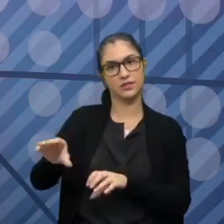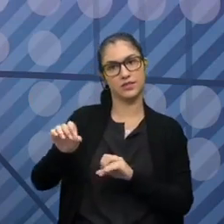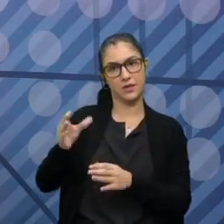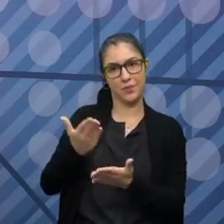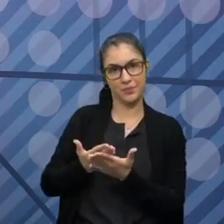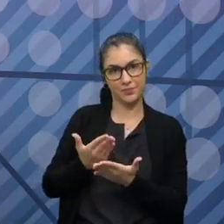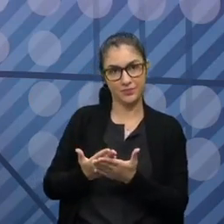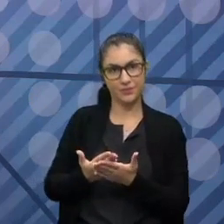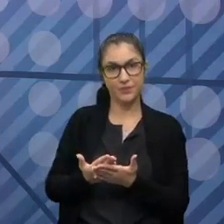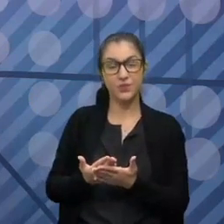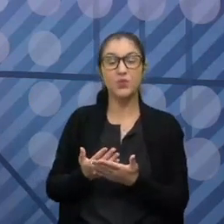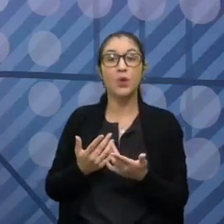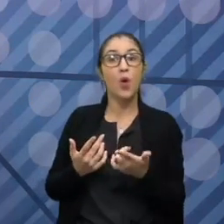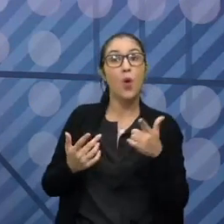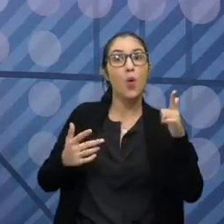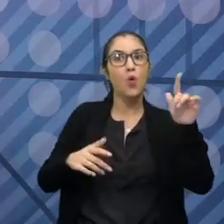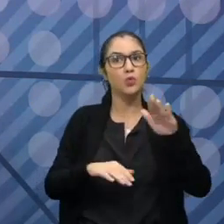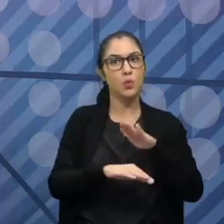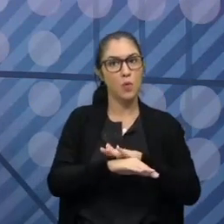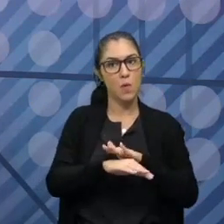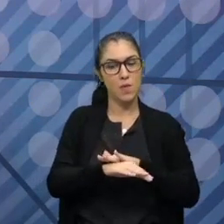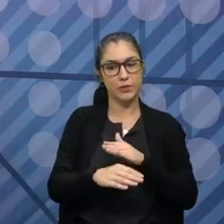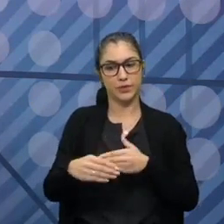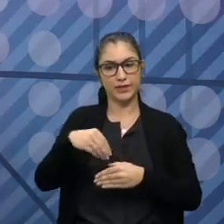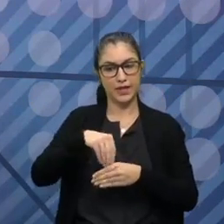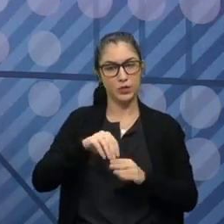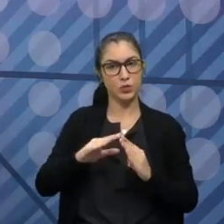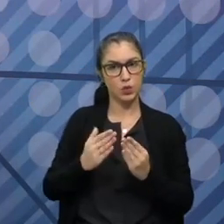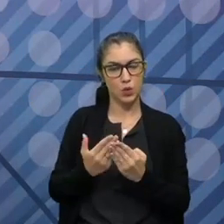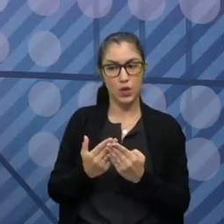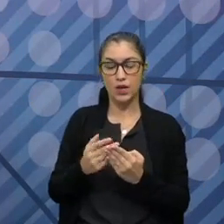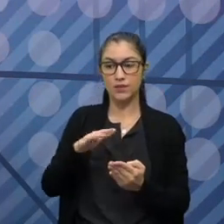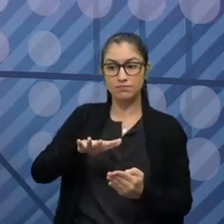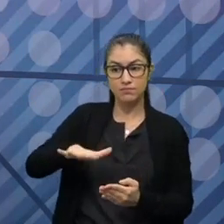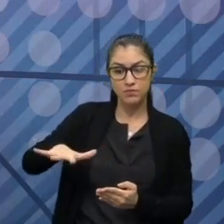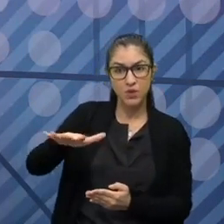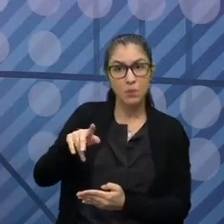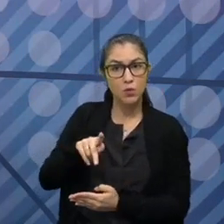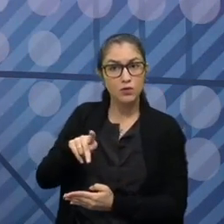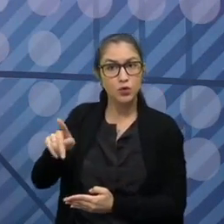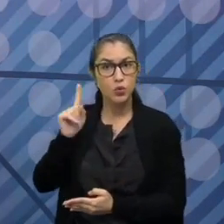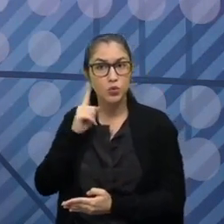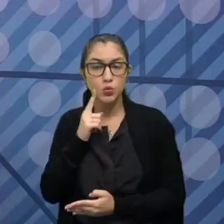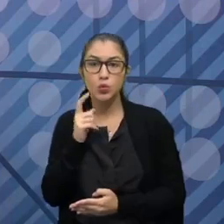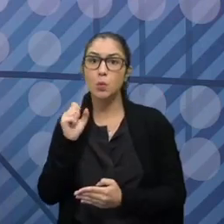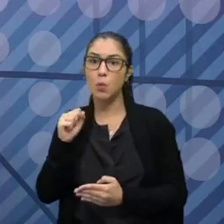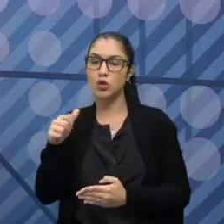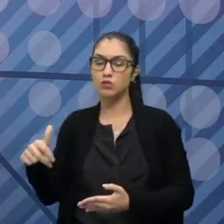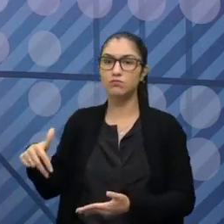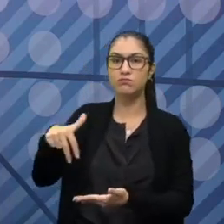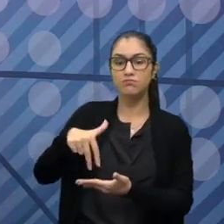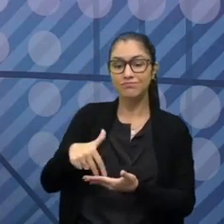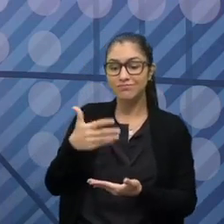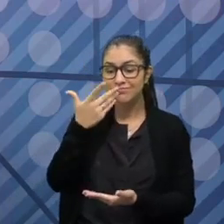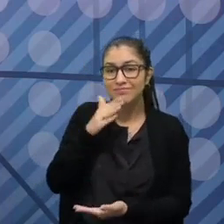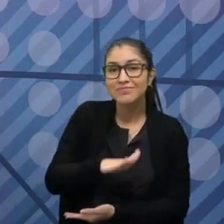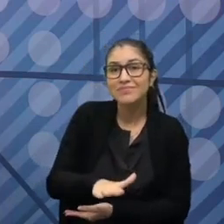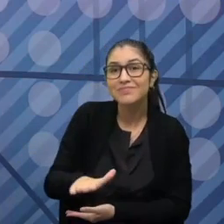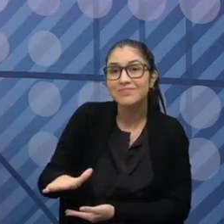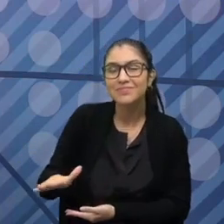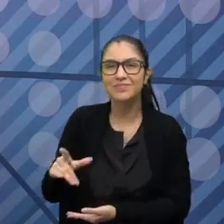essas aulas. Outro momento dentro da escola que os alunos surdos, que os professores surdos têm prioridade é com os pequeninos,